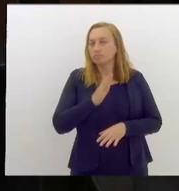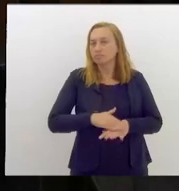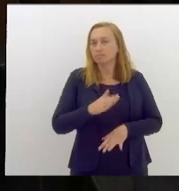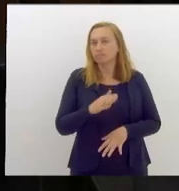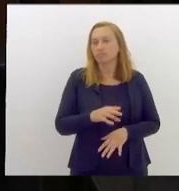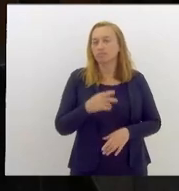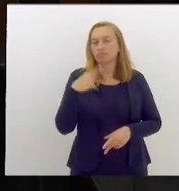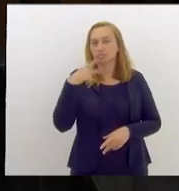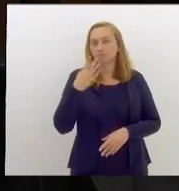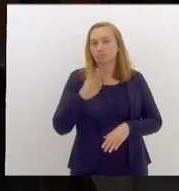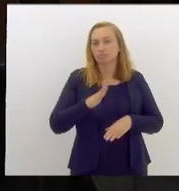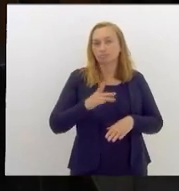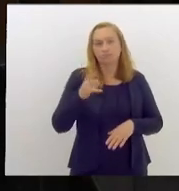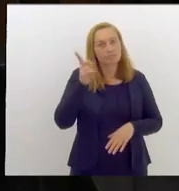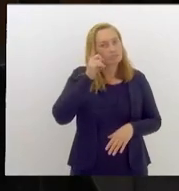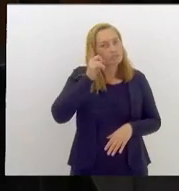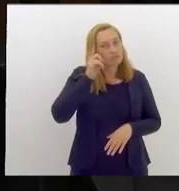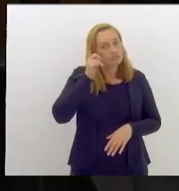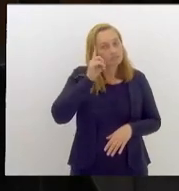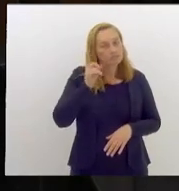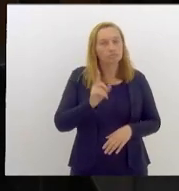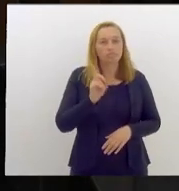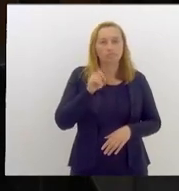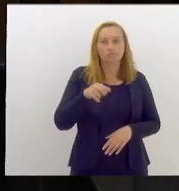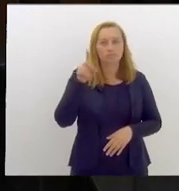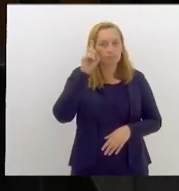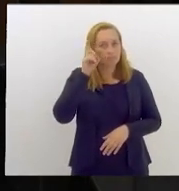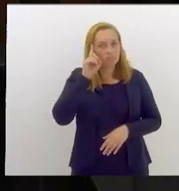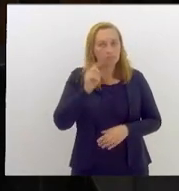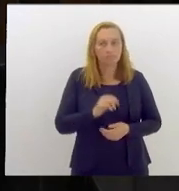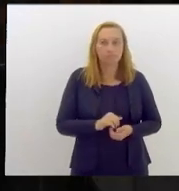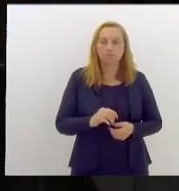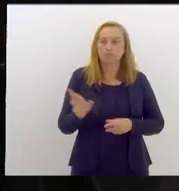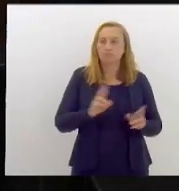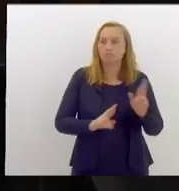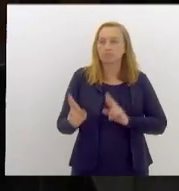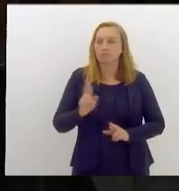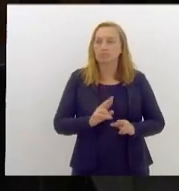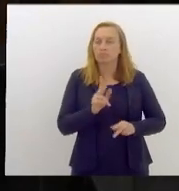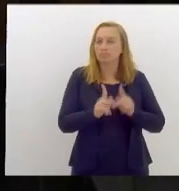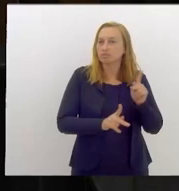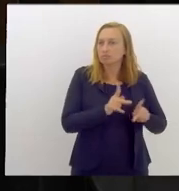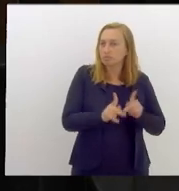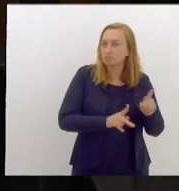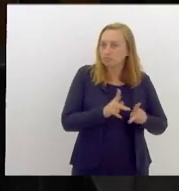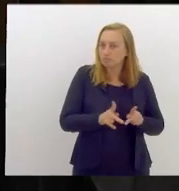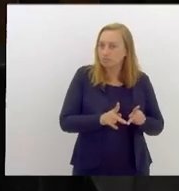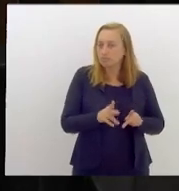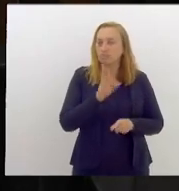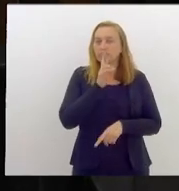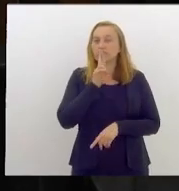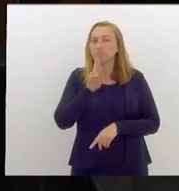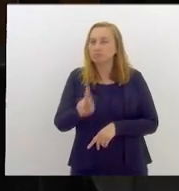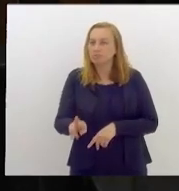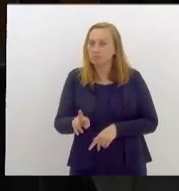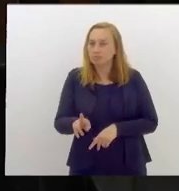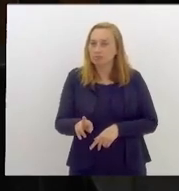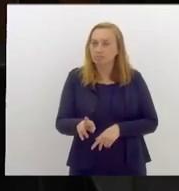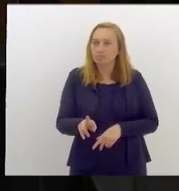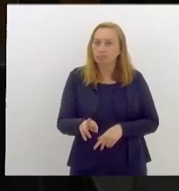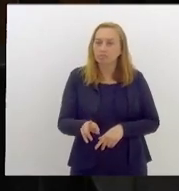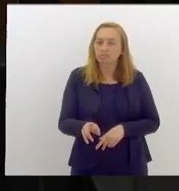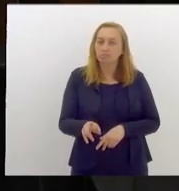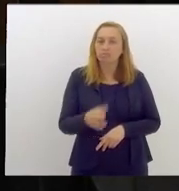cada dia é dia de estabelecimento da relação com a população de dar respostas às